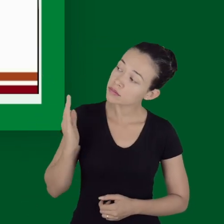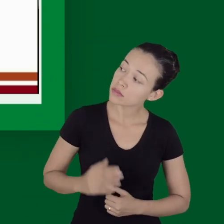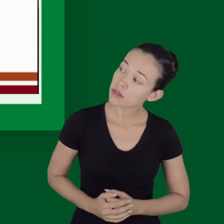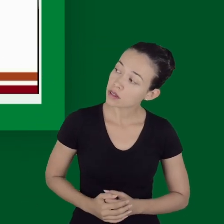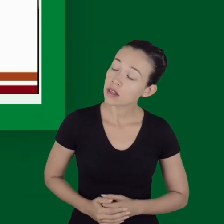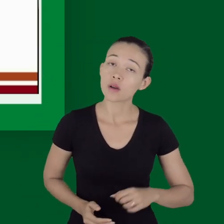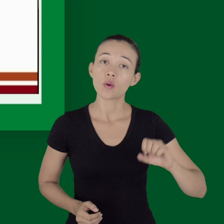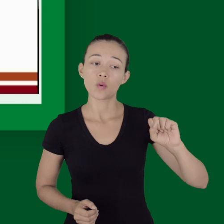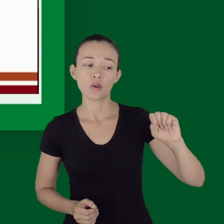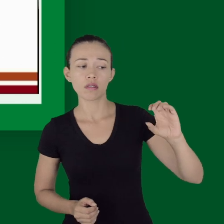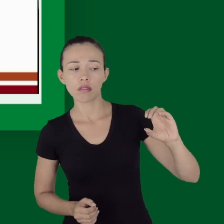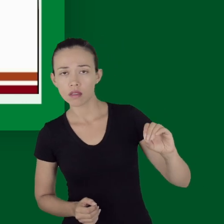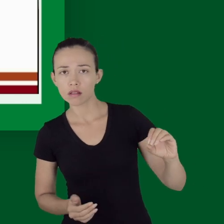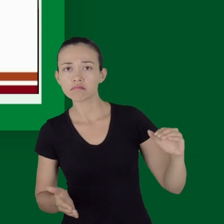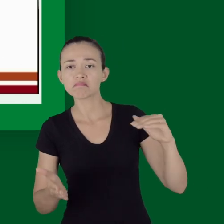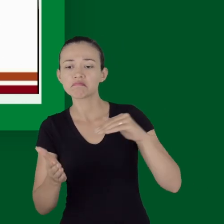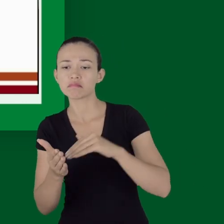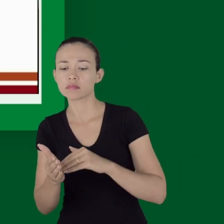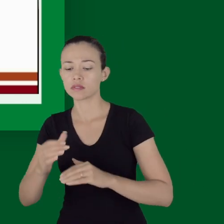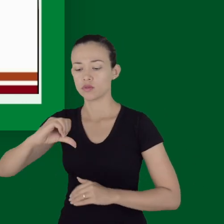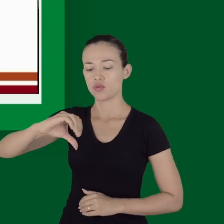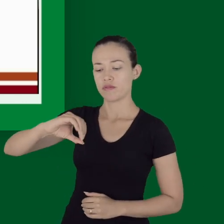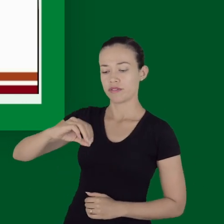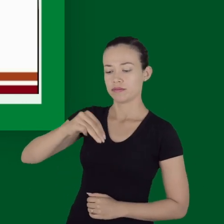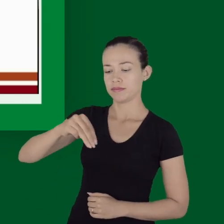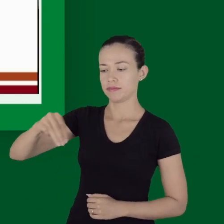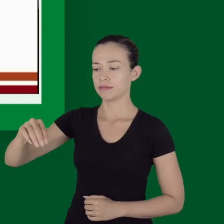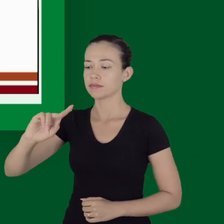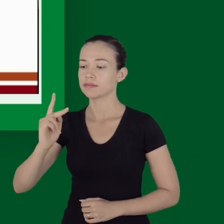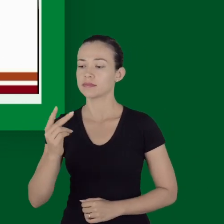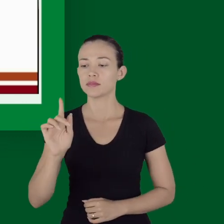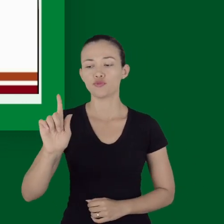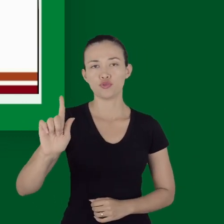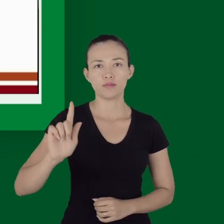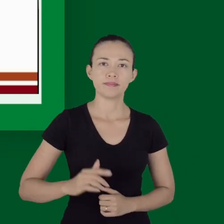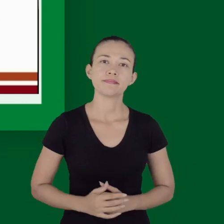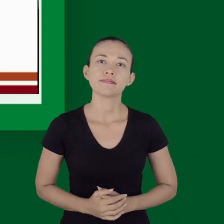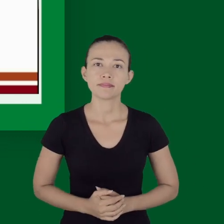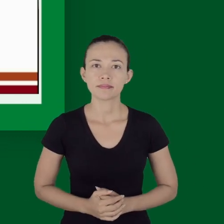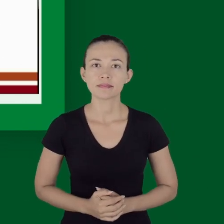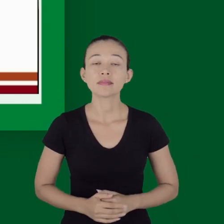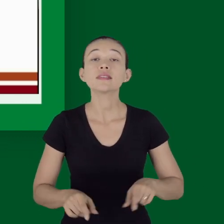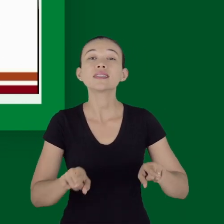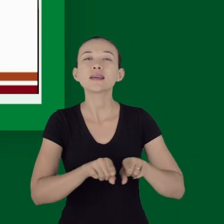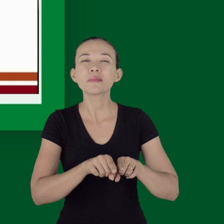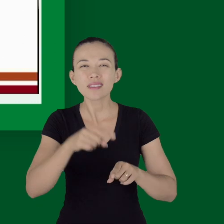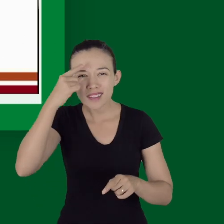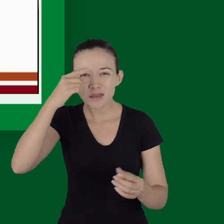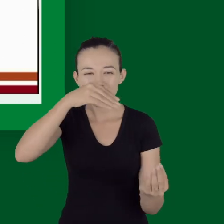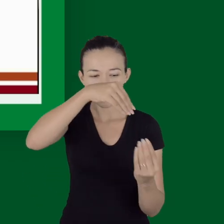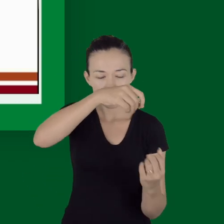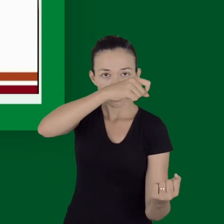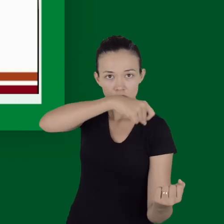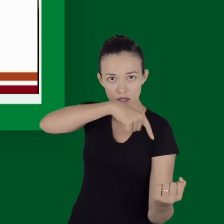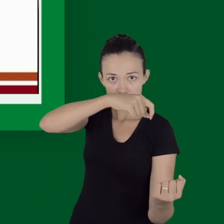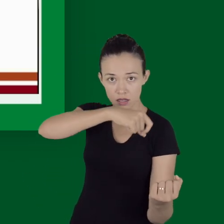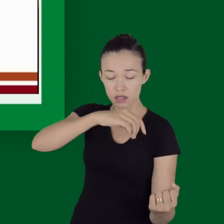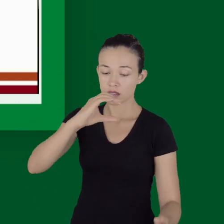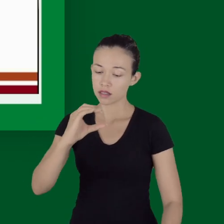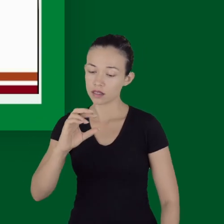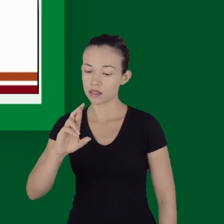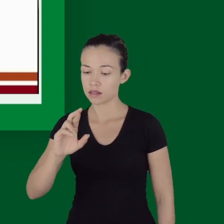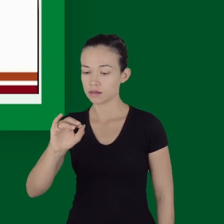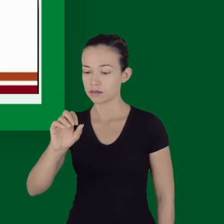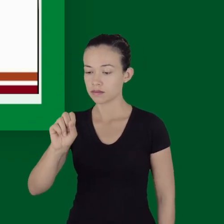pressão arterial sistólica entre 80 e 90 m de mercúrio e no AP a gente vai evitar ao máximo a infusão excessiva